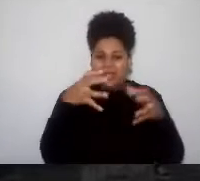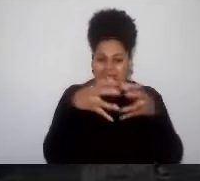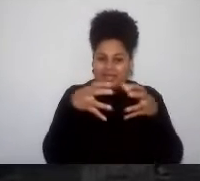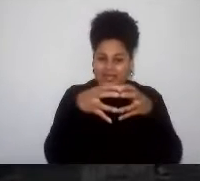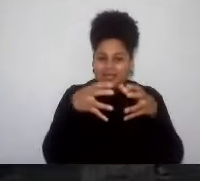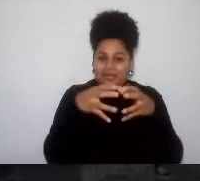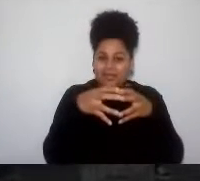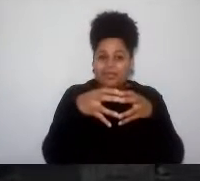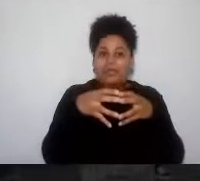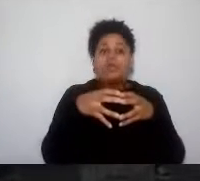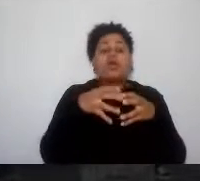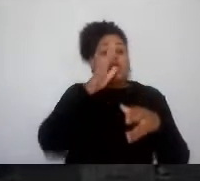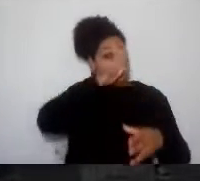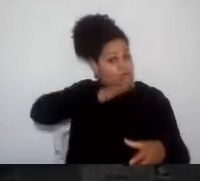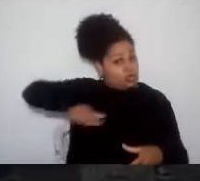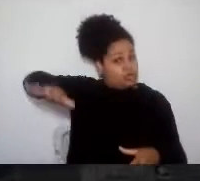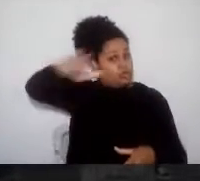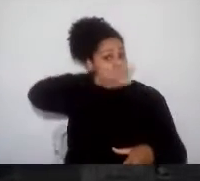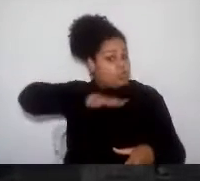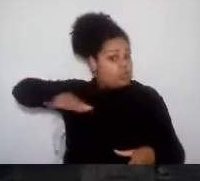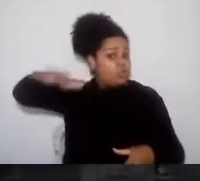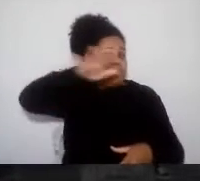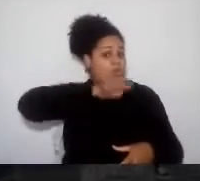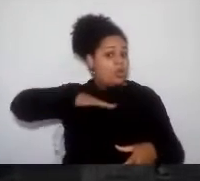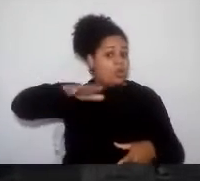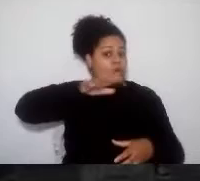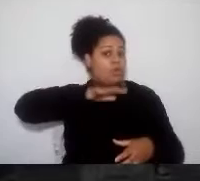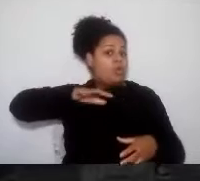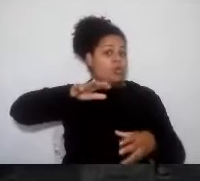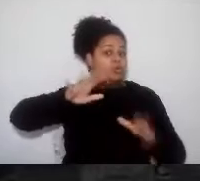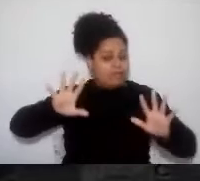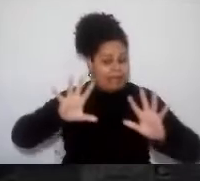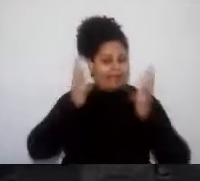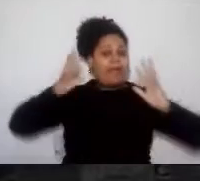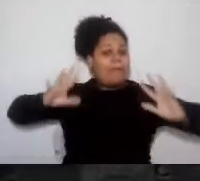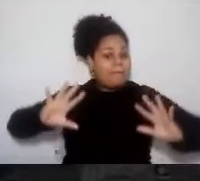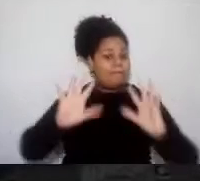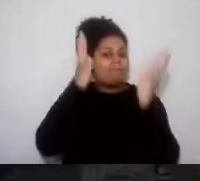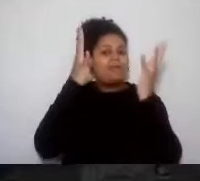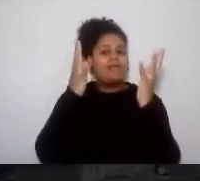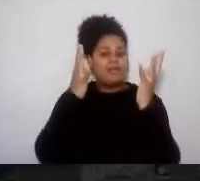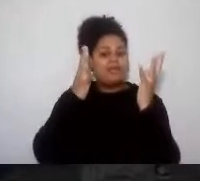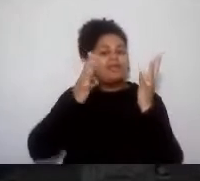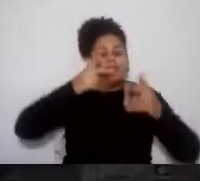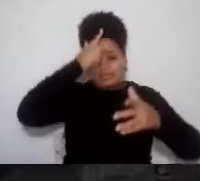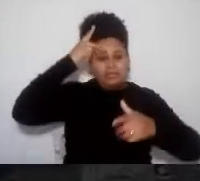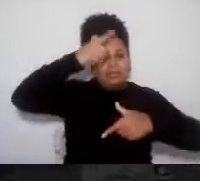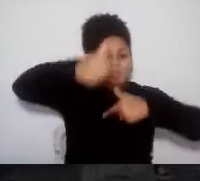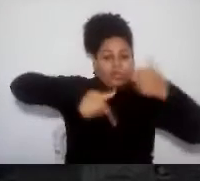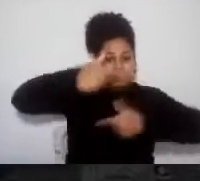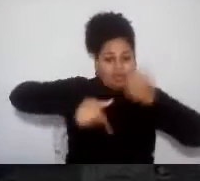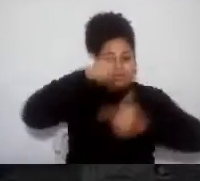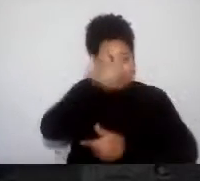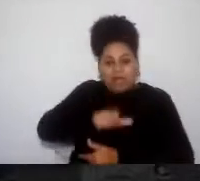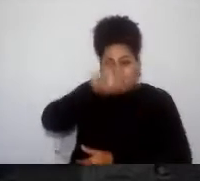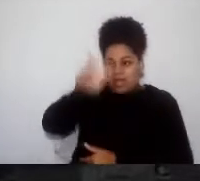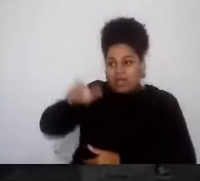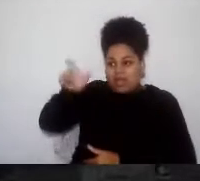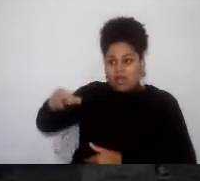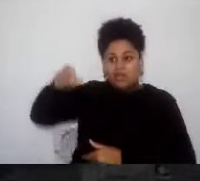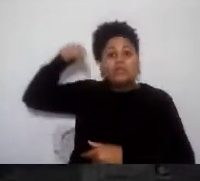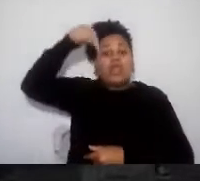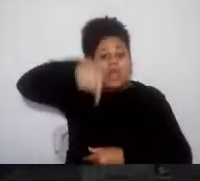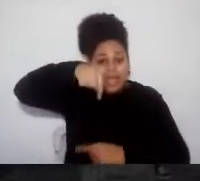nosso terreno, na nossa campanha, entre os trabalhadores metalúrgicos do Paraná,